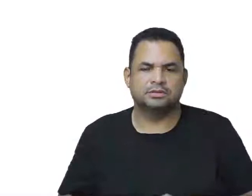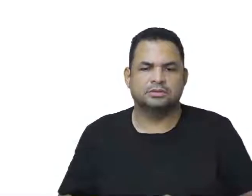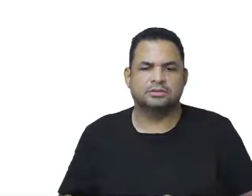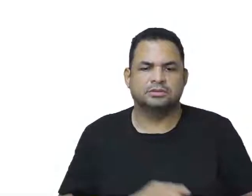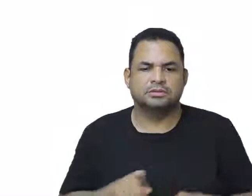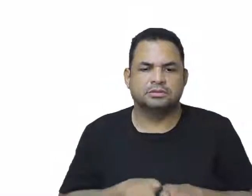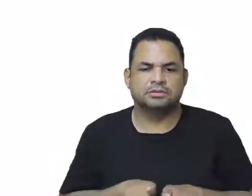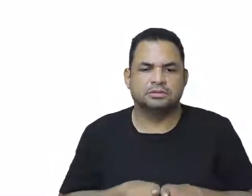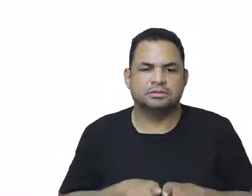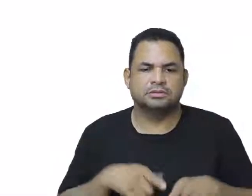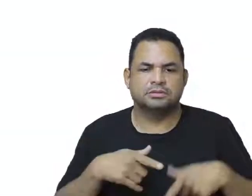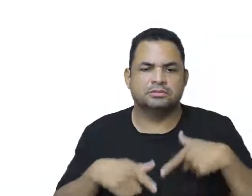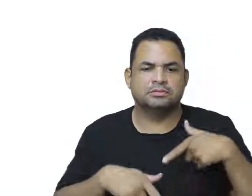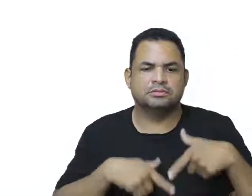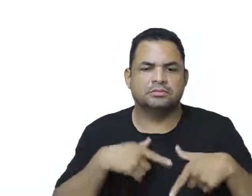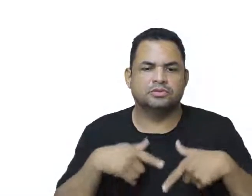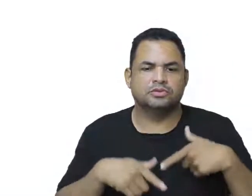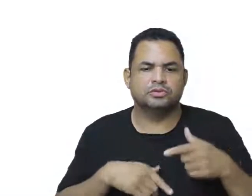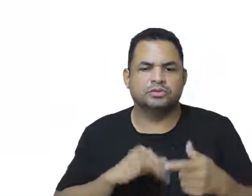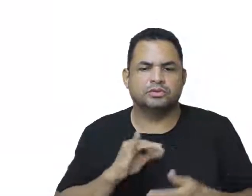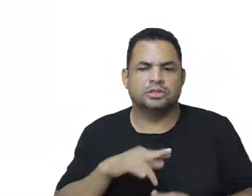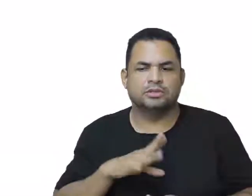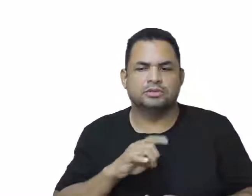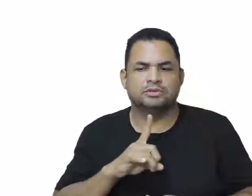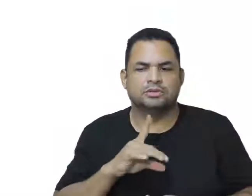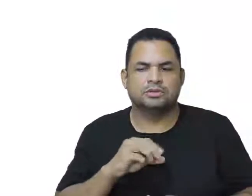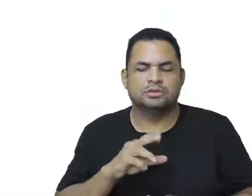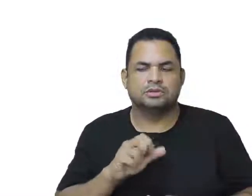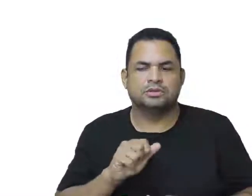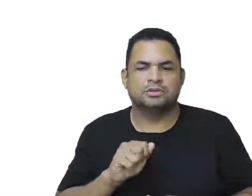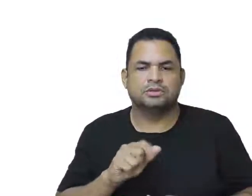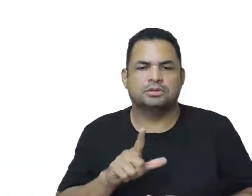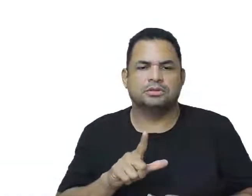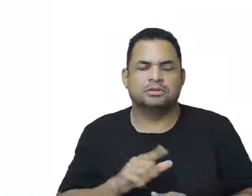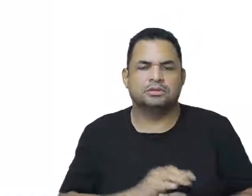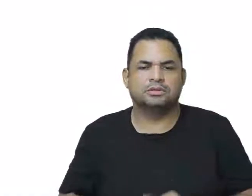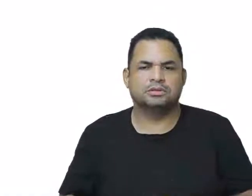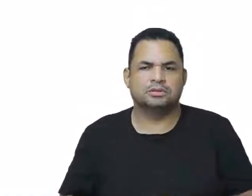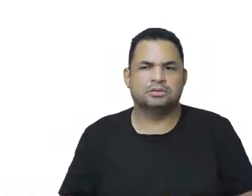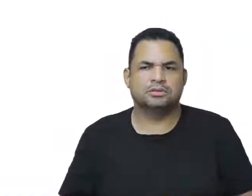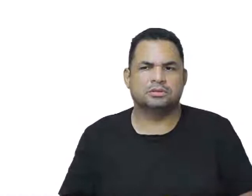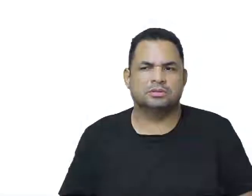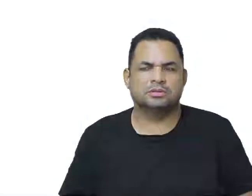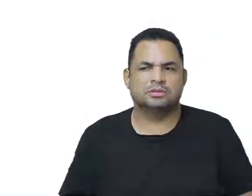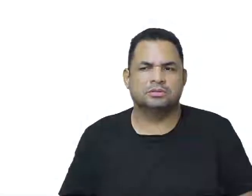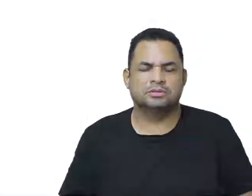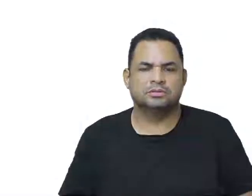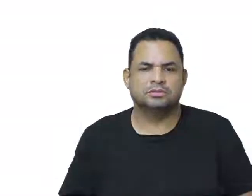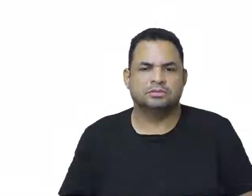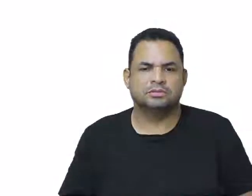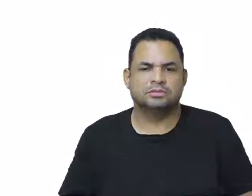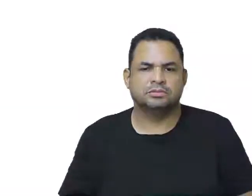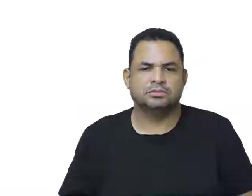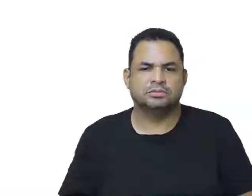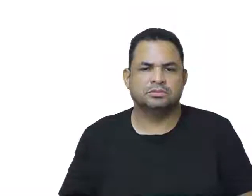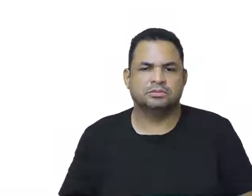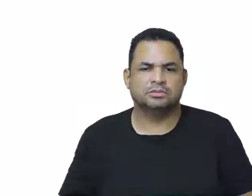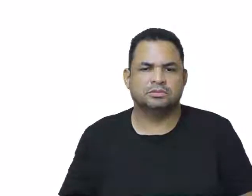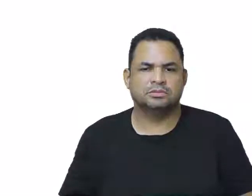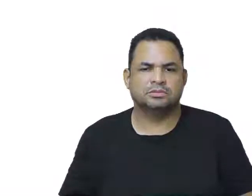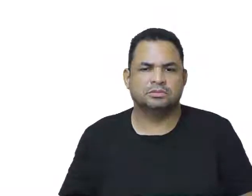também é o produtor da insulina, tá? Que está muito associado à questão da diabetes aí. Só para vocês saberem, tá